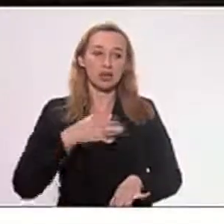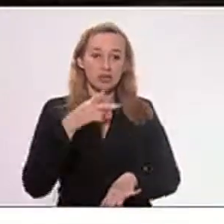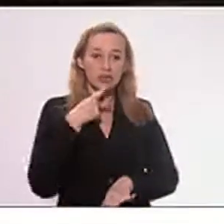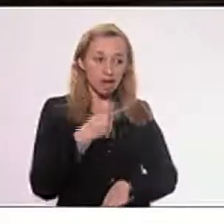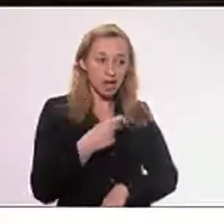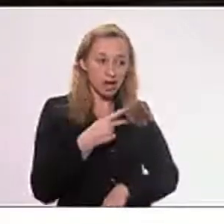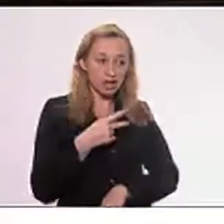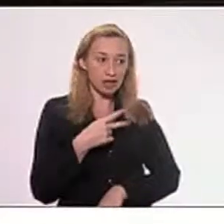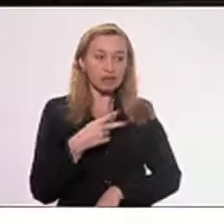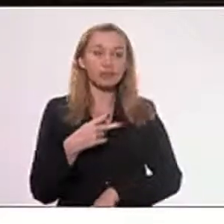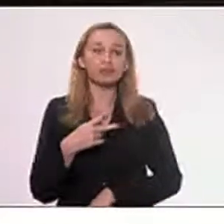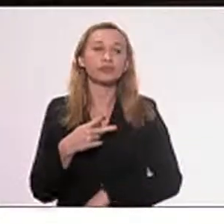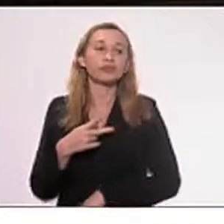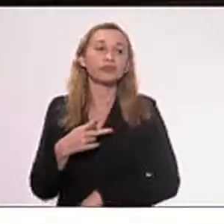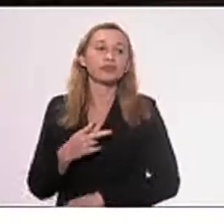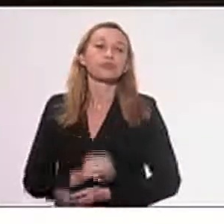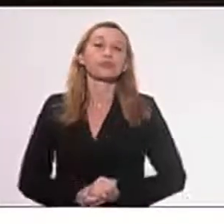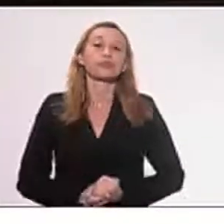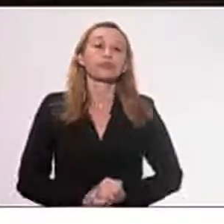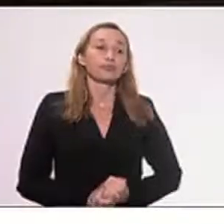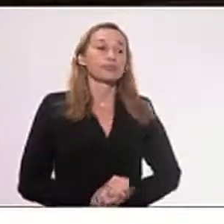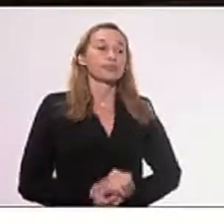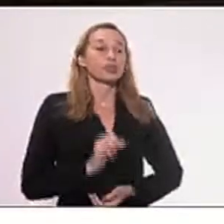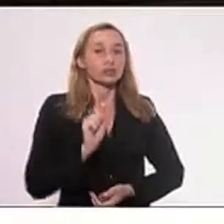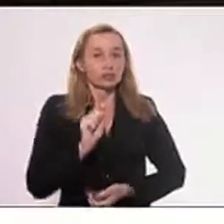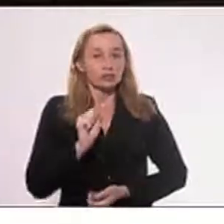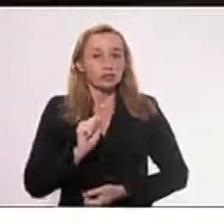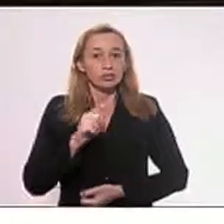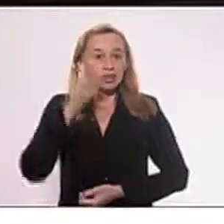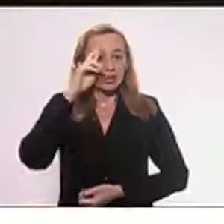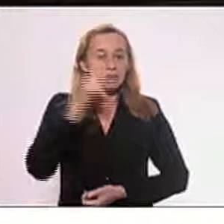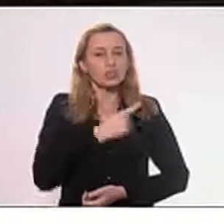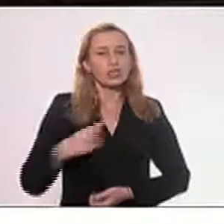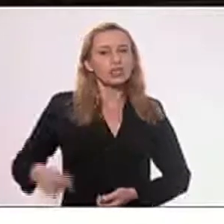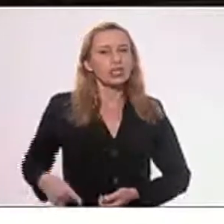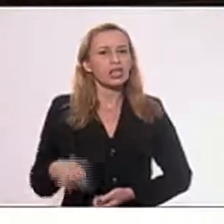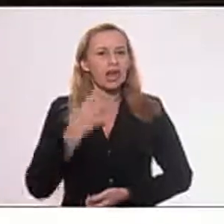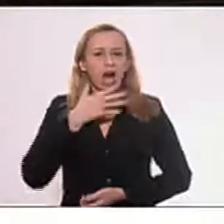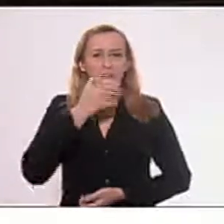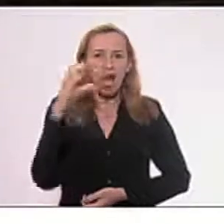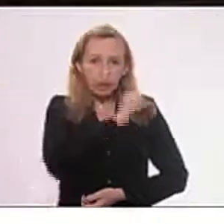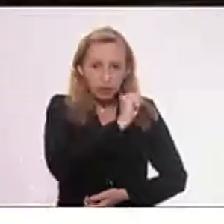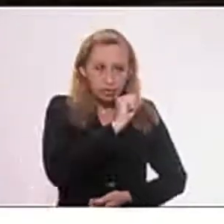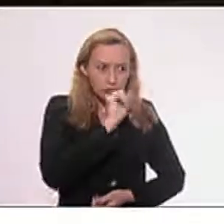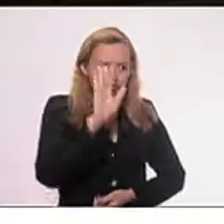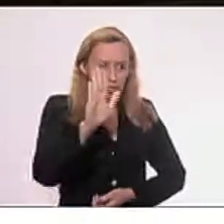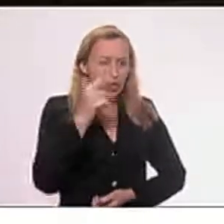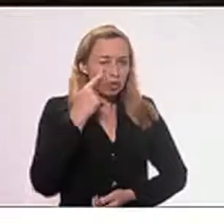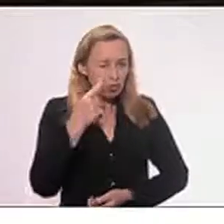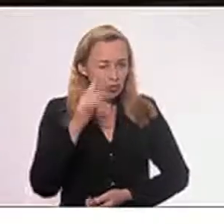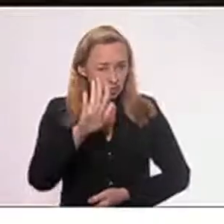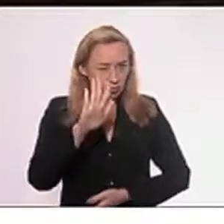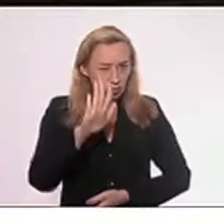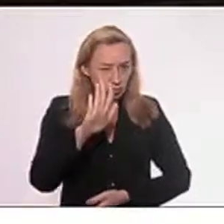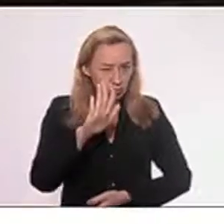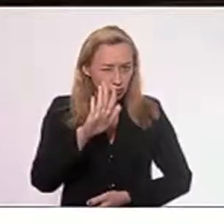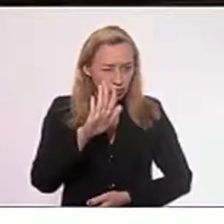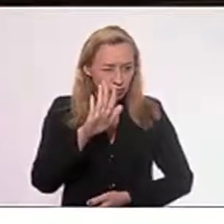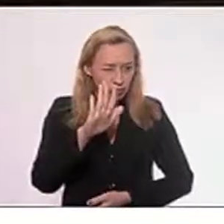se uma excelência e um minuto tem no meu tempo sim sou o presente muito muito rapidamente olha só